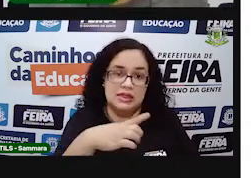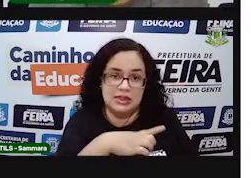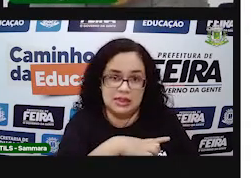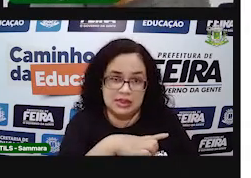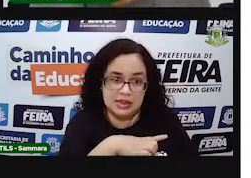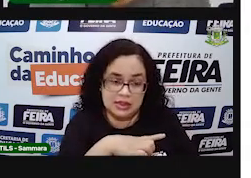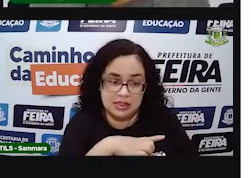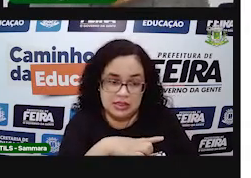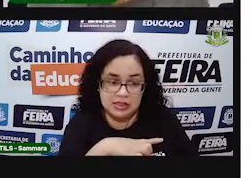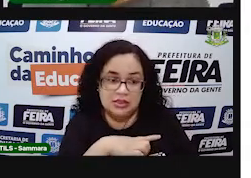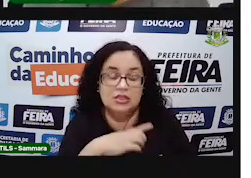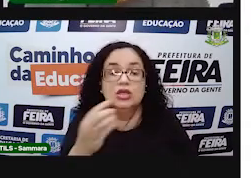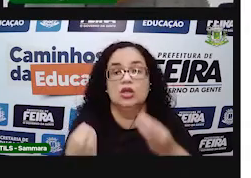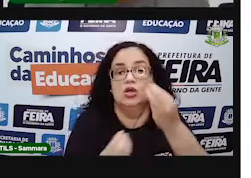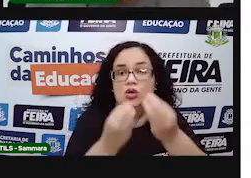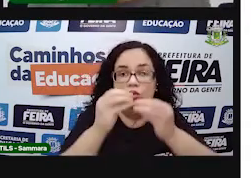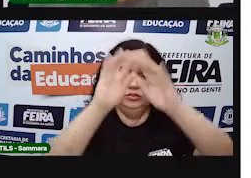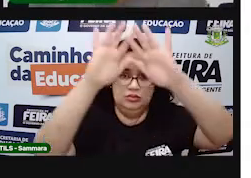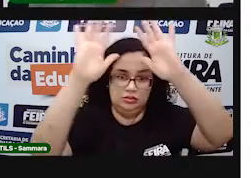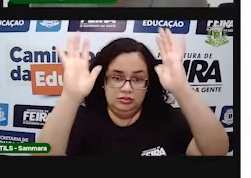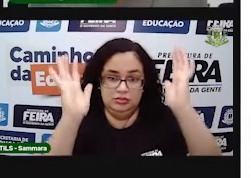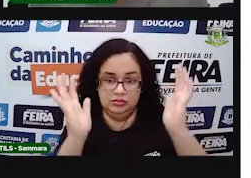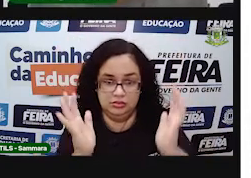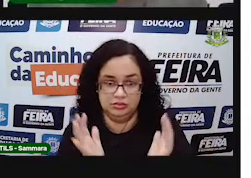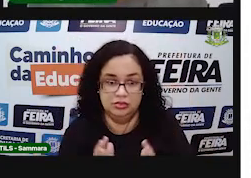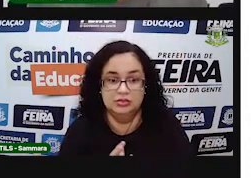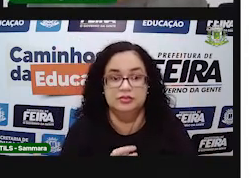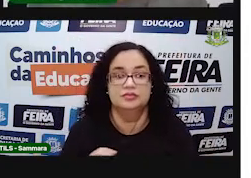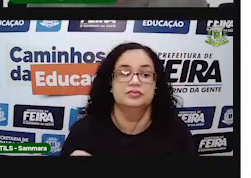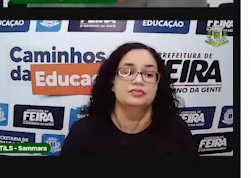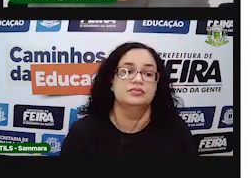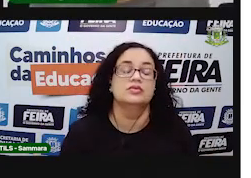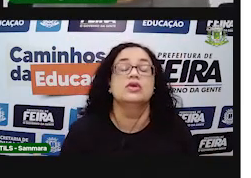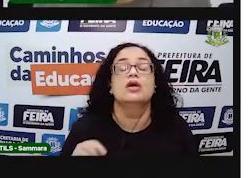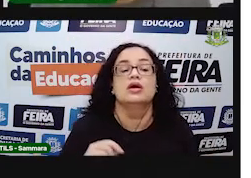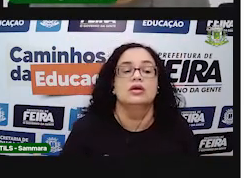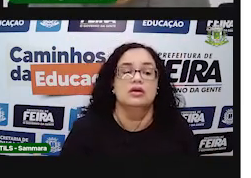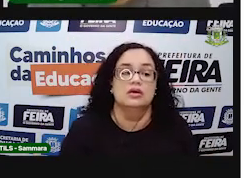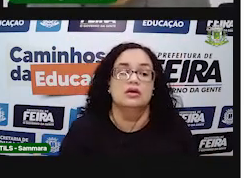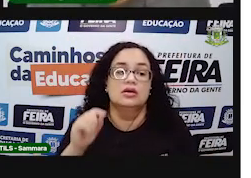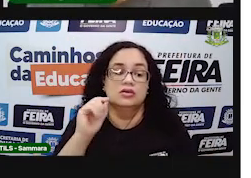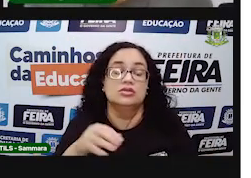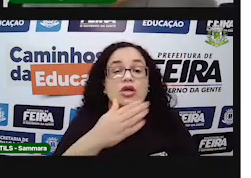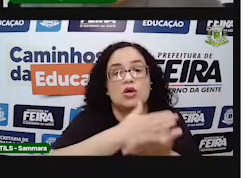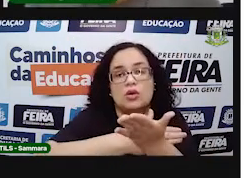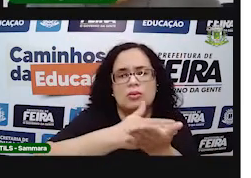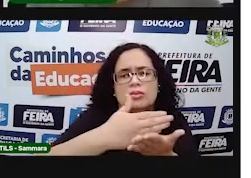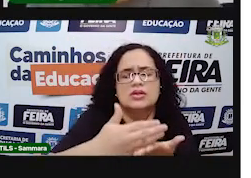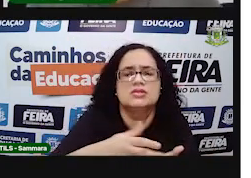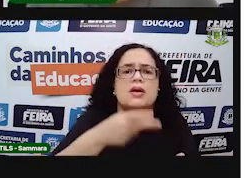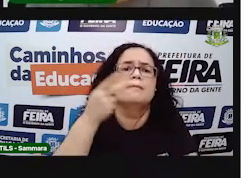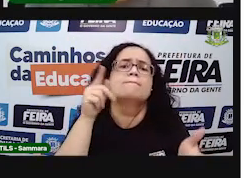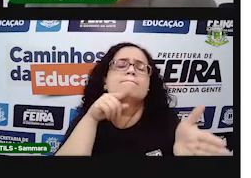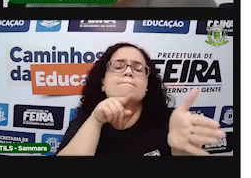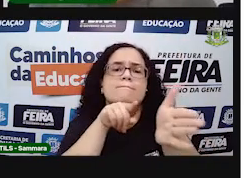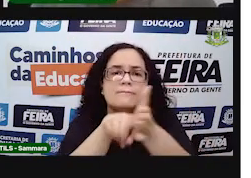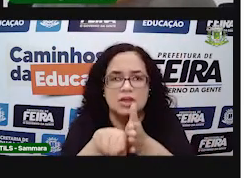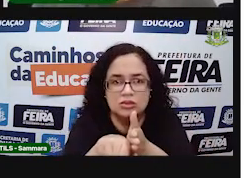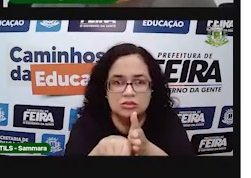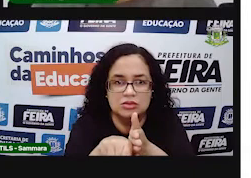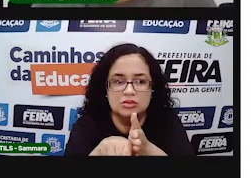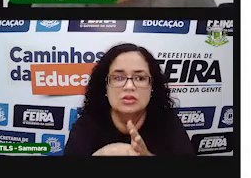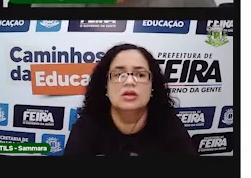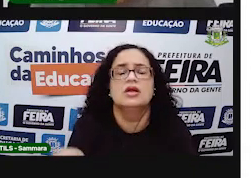cotidiano, têm uma forma. Bora lá? Bom, então eu já começo te